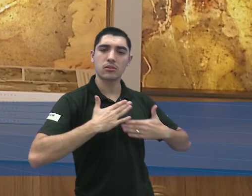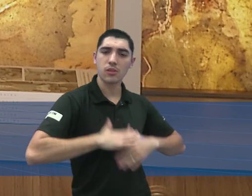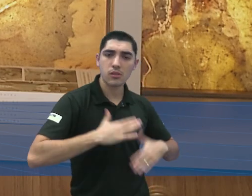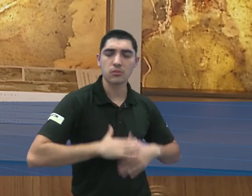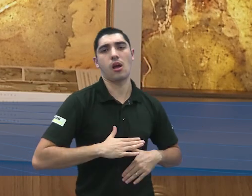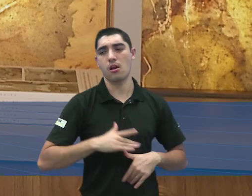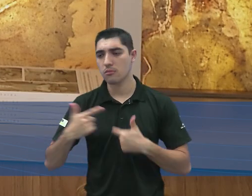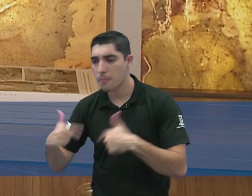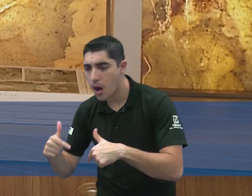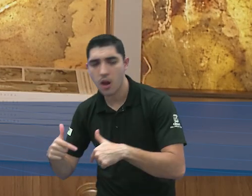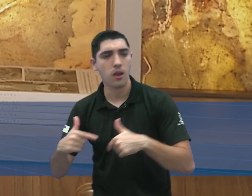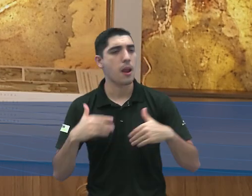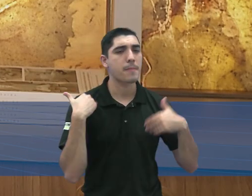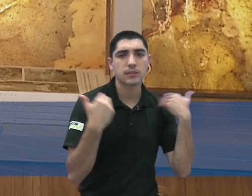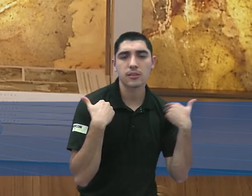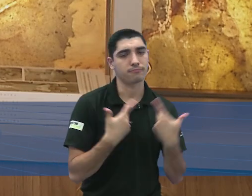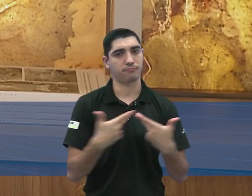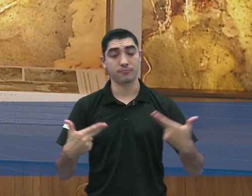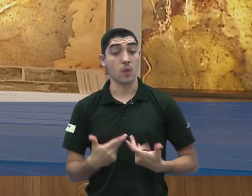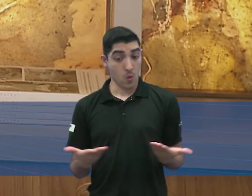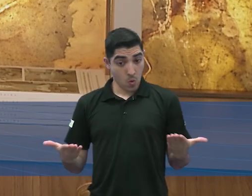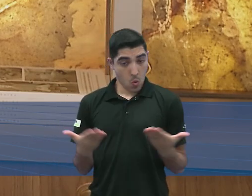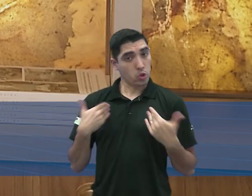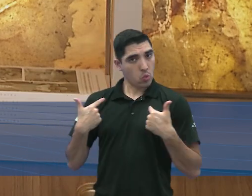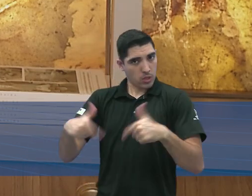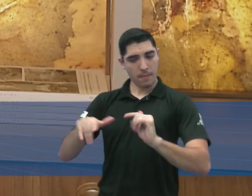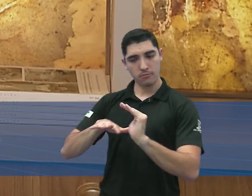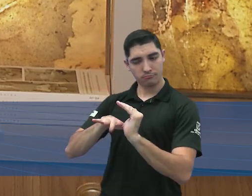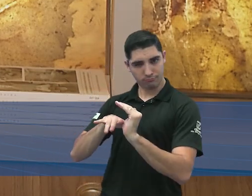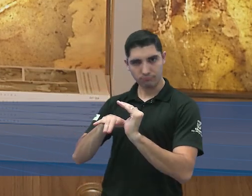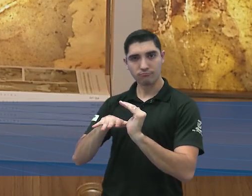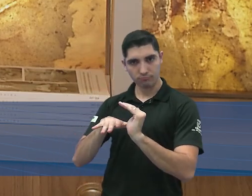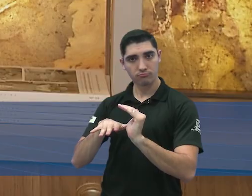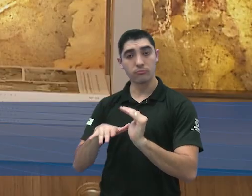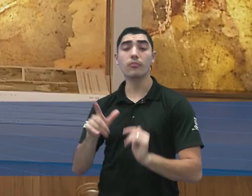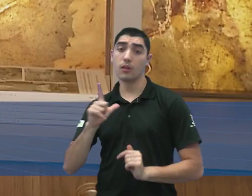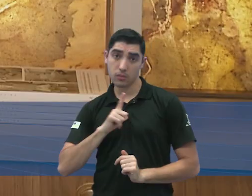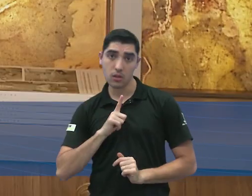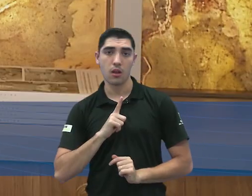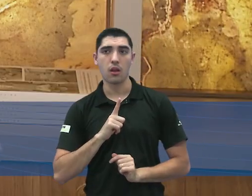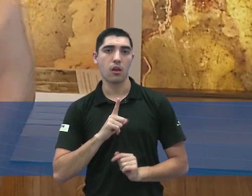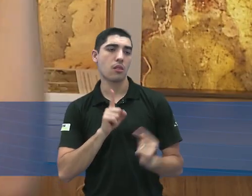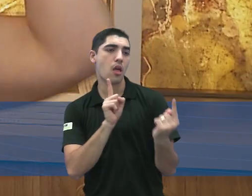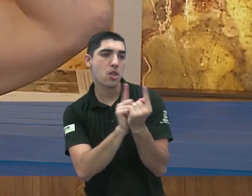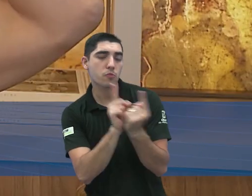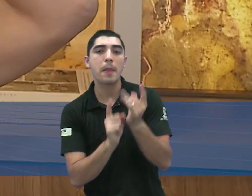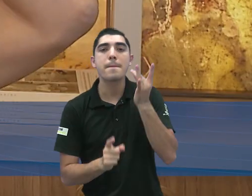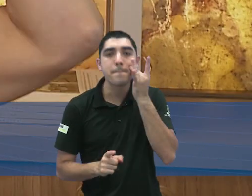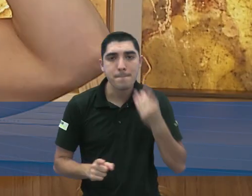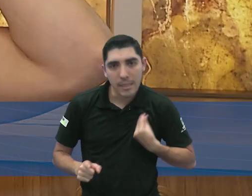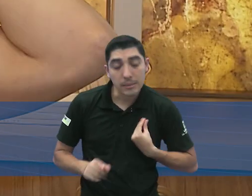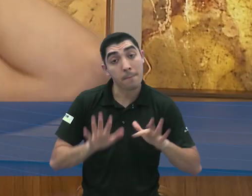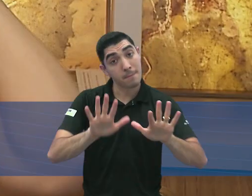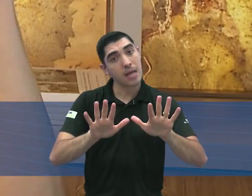me permito momentos de prazer e eu me permito momentos de descanso. Hoje eu trabalho home office, faço atendimentos presenciais